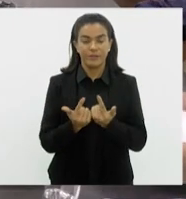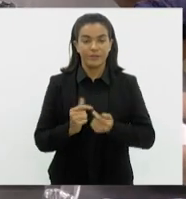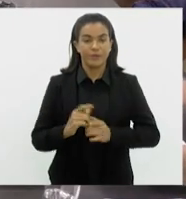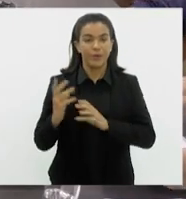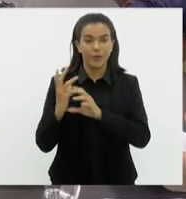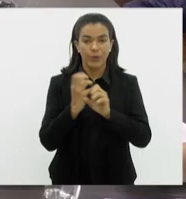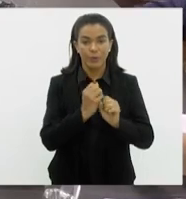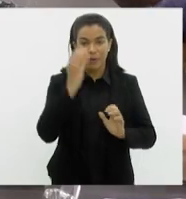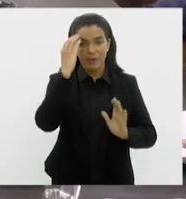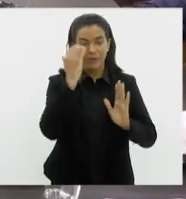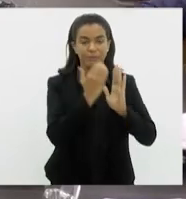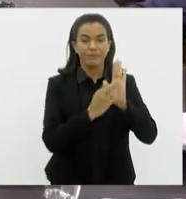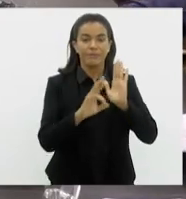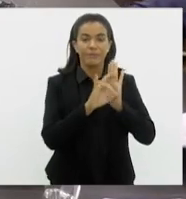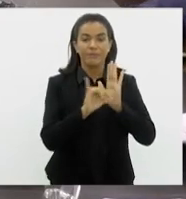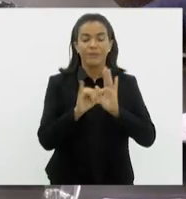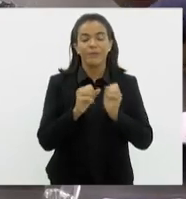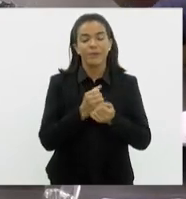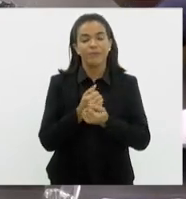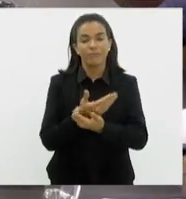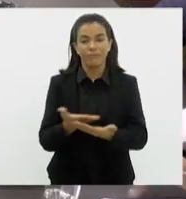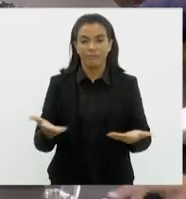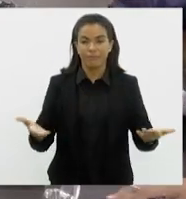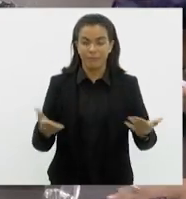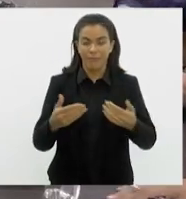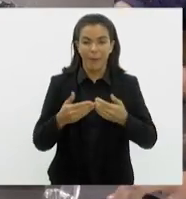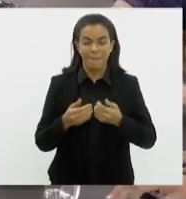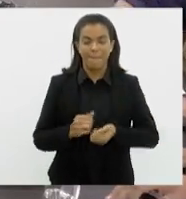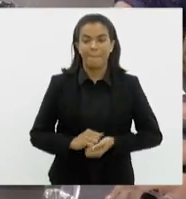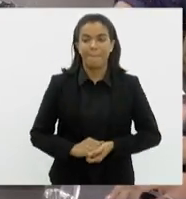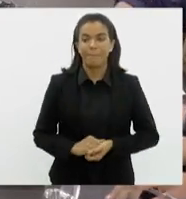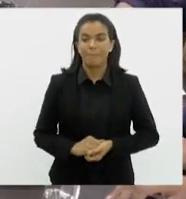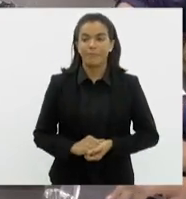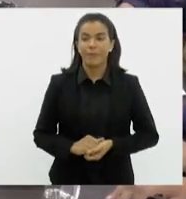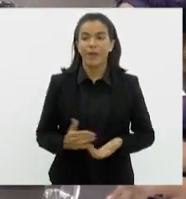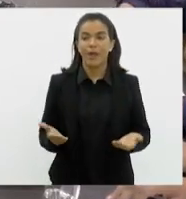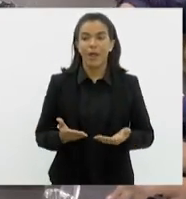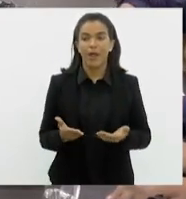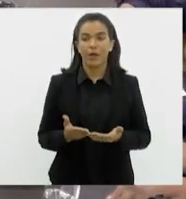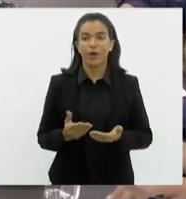Havendo número legal, sob a proteção de Deus, declaro abertos os trabalhos.